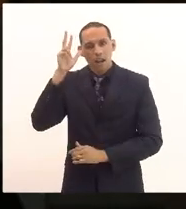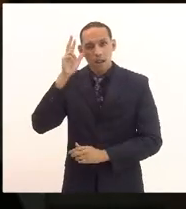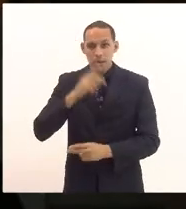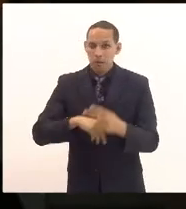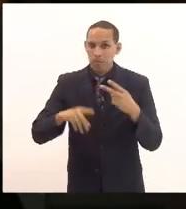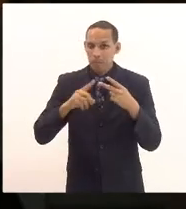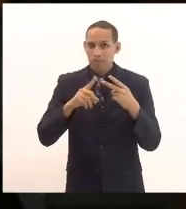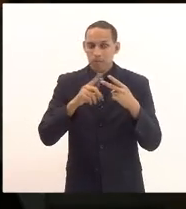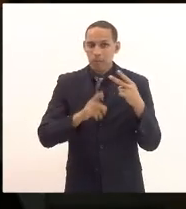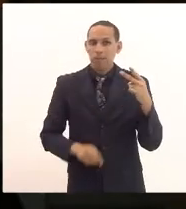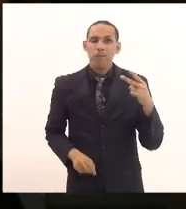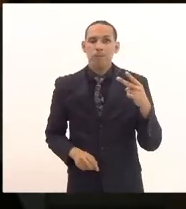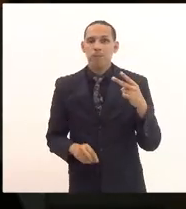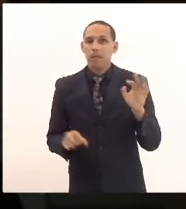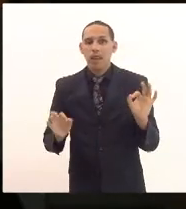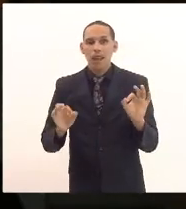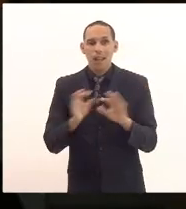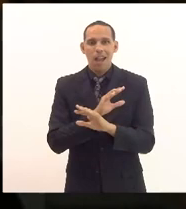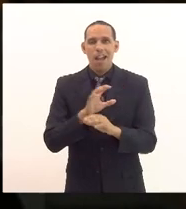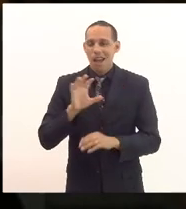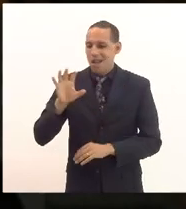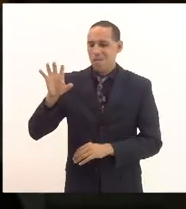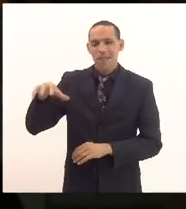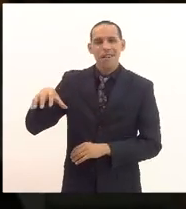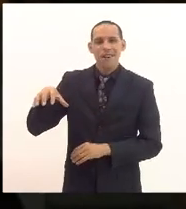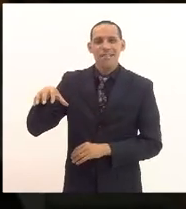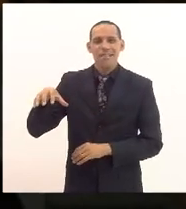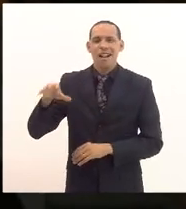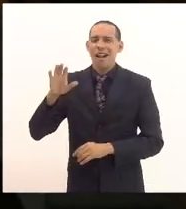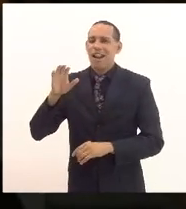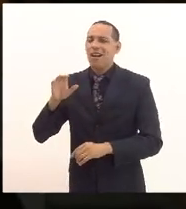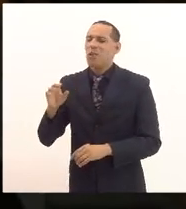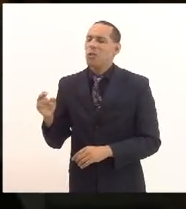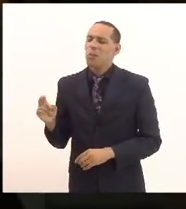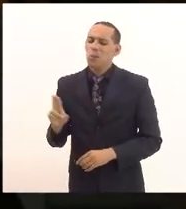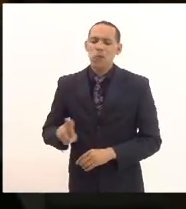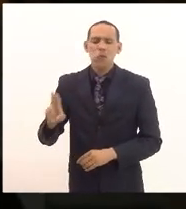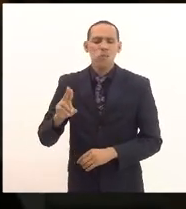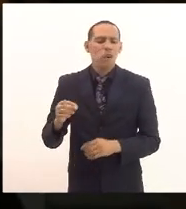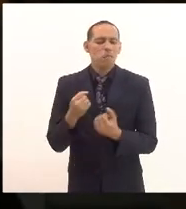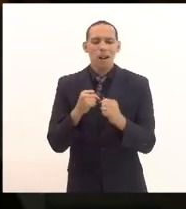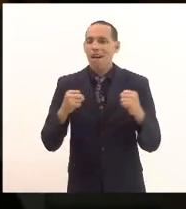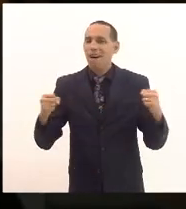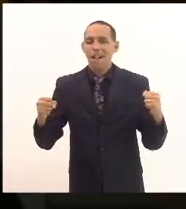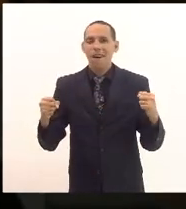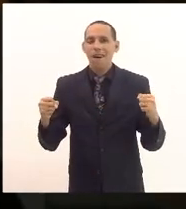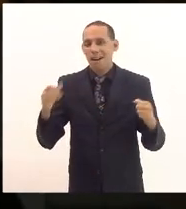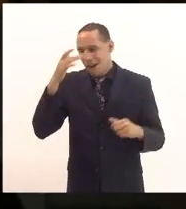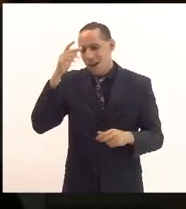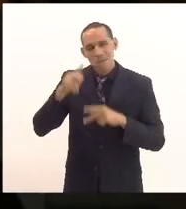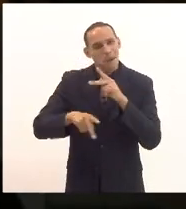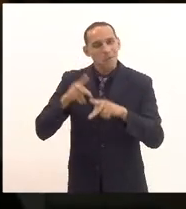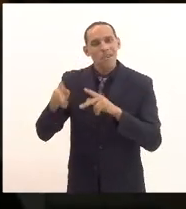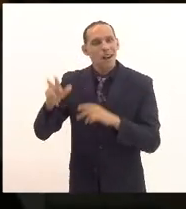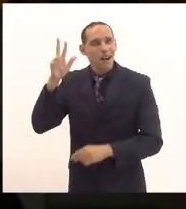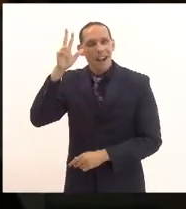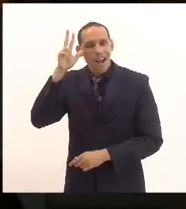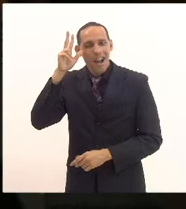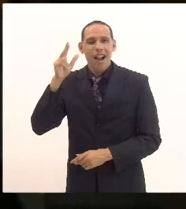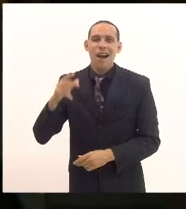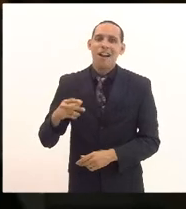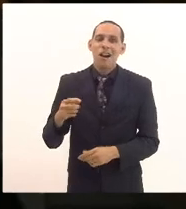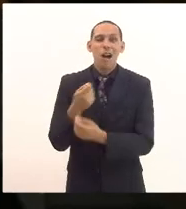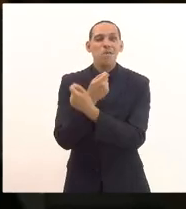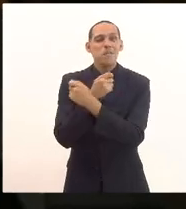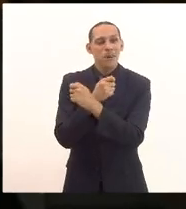2, conclua a estação, que será de grande utilidade para a população da Gávea, da PUC,